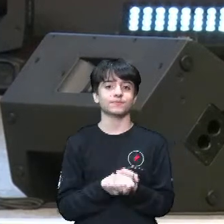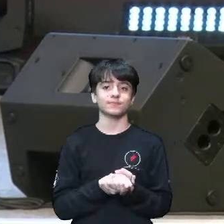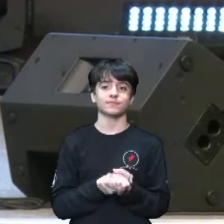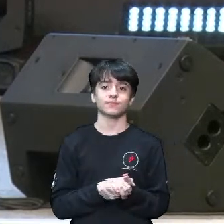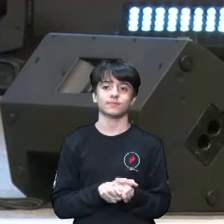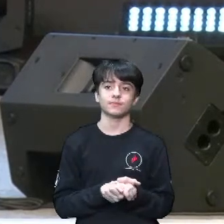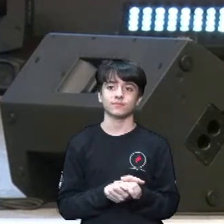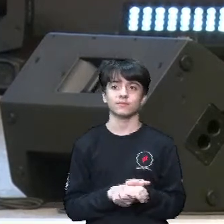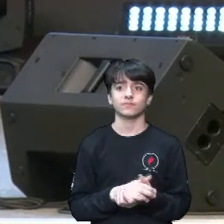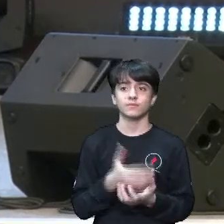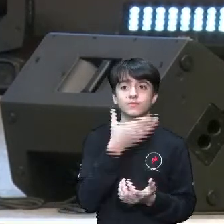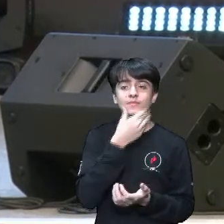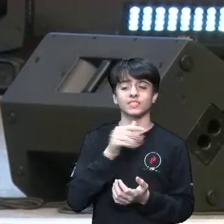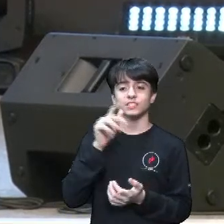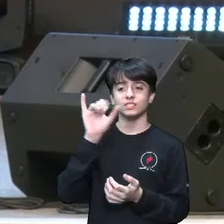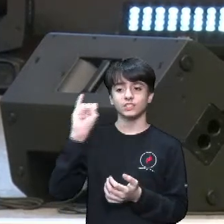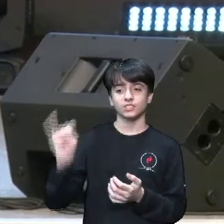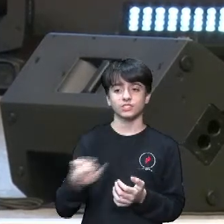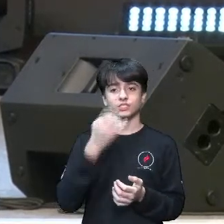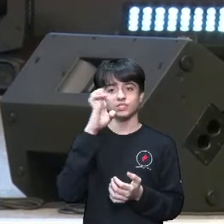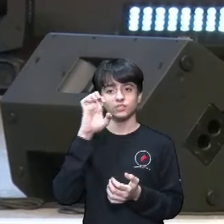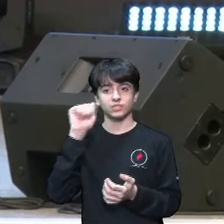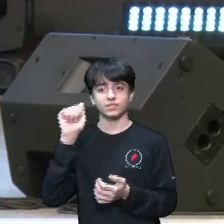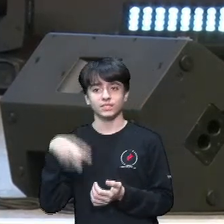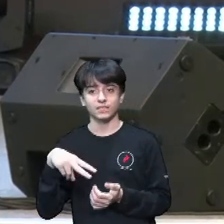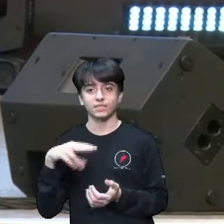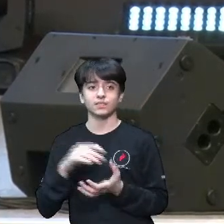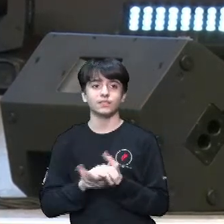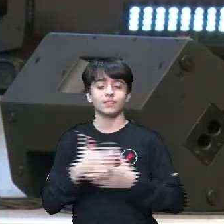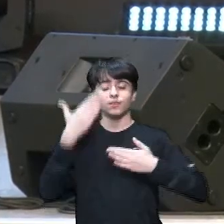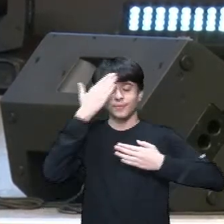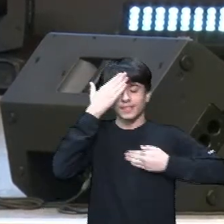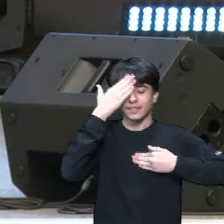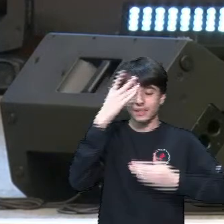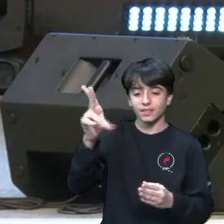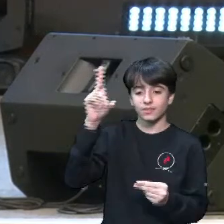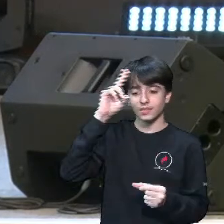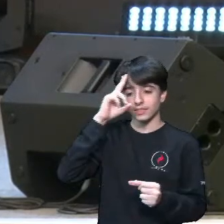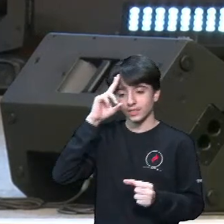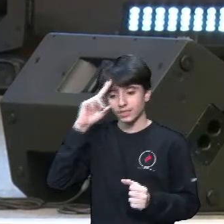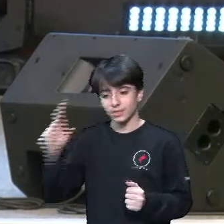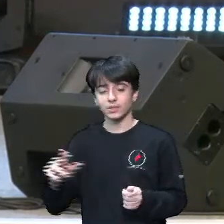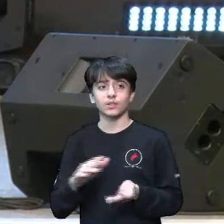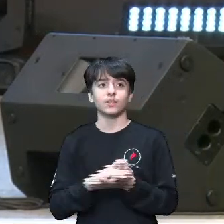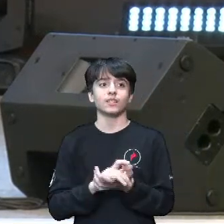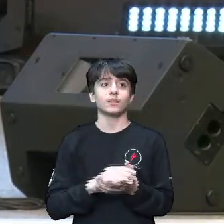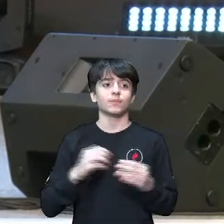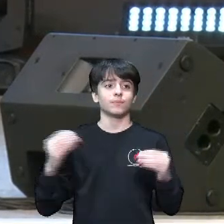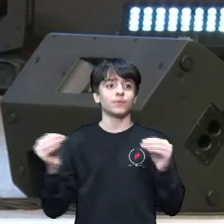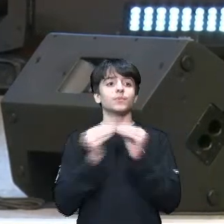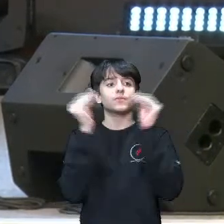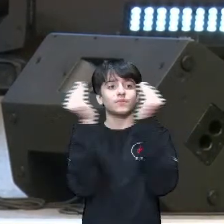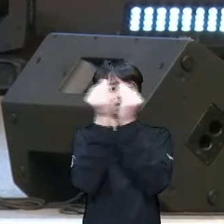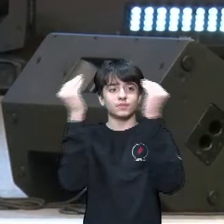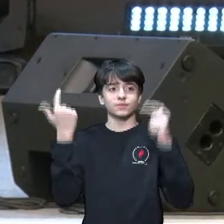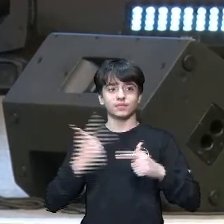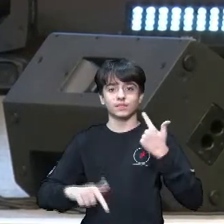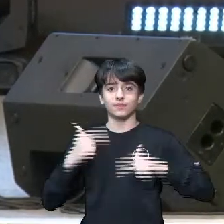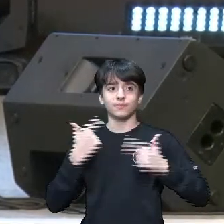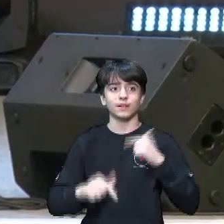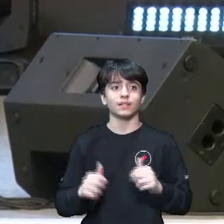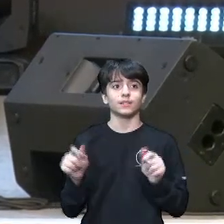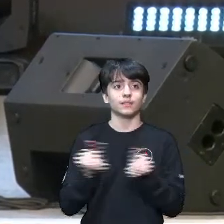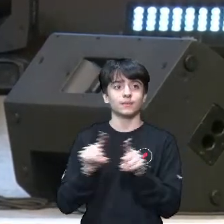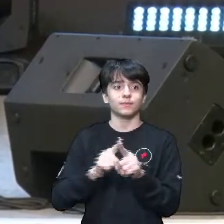O Jean Júlio diz aqui, gratidão ao Senhor, ele foi promovido no trabalho. Foi batizado com o Espírito